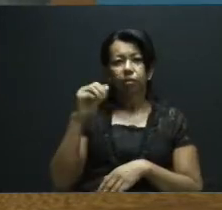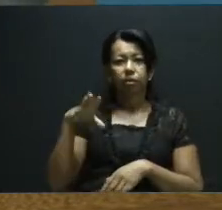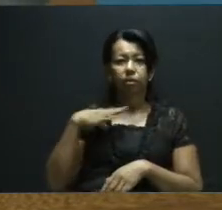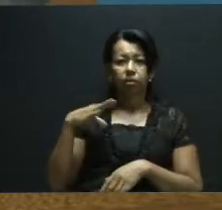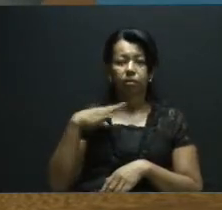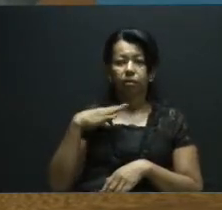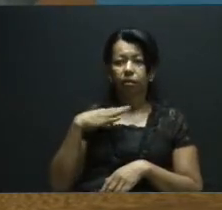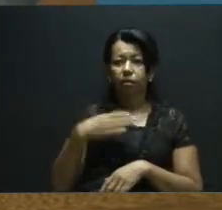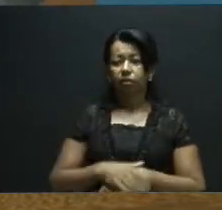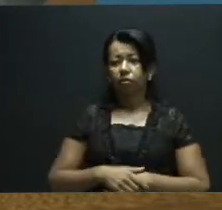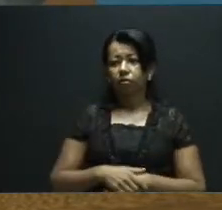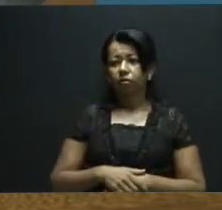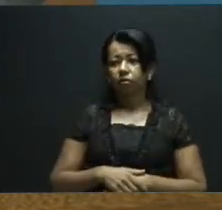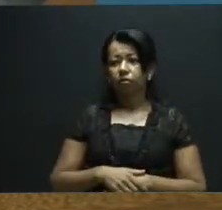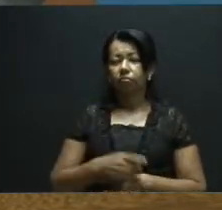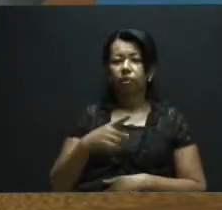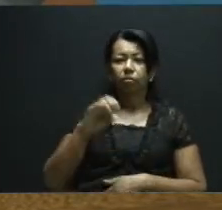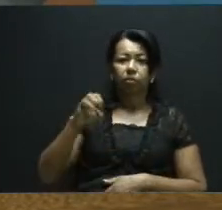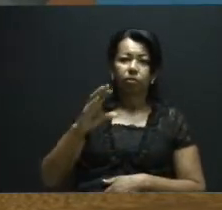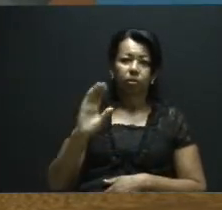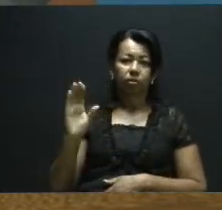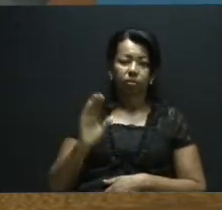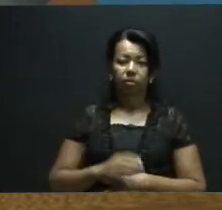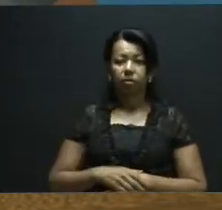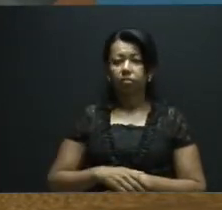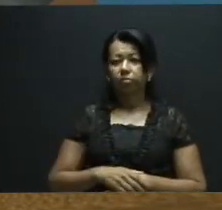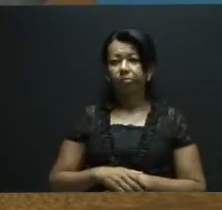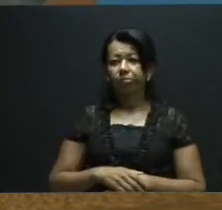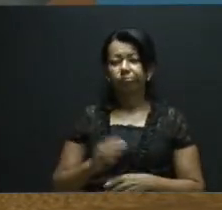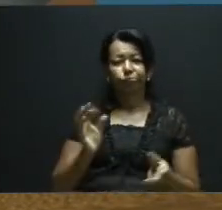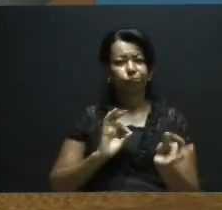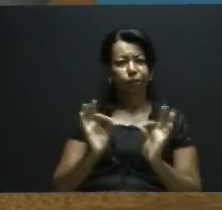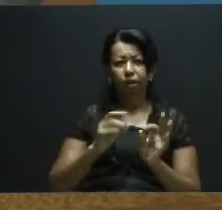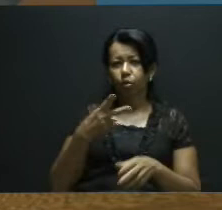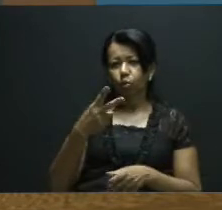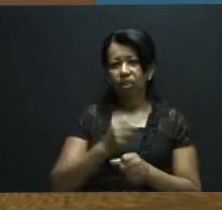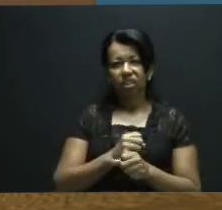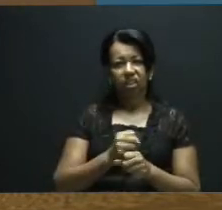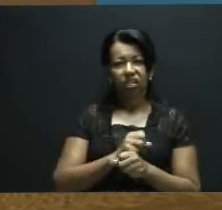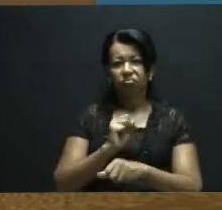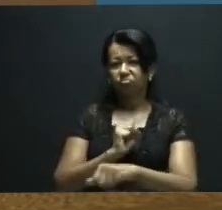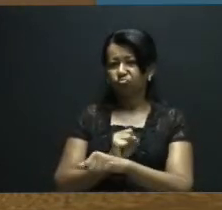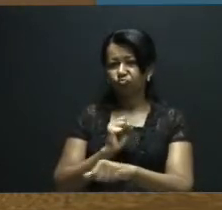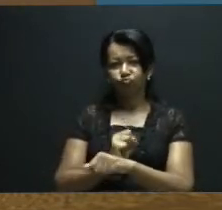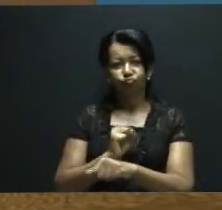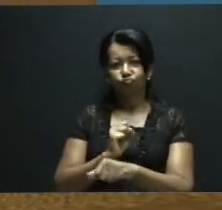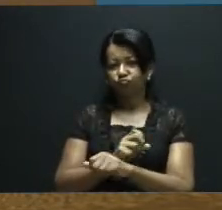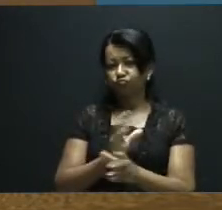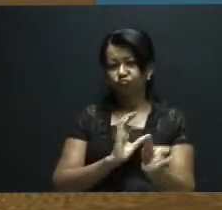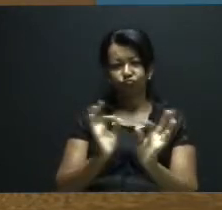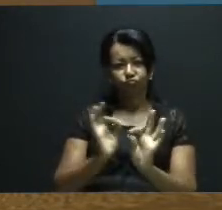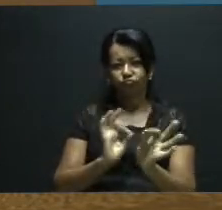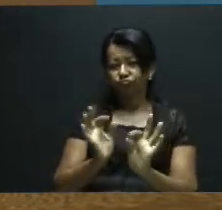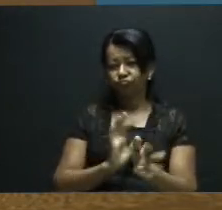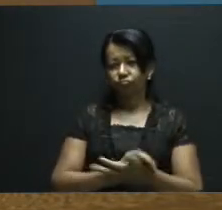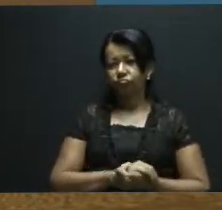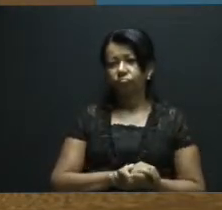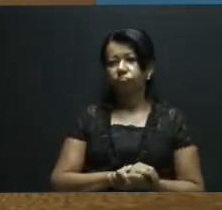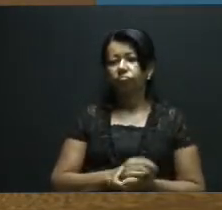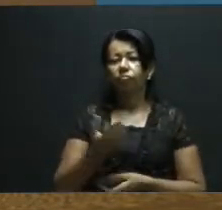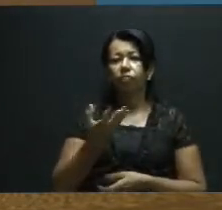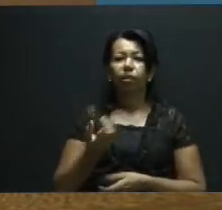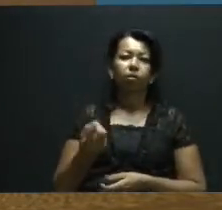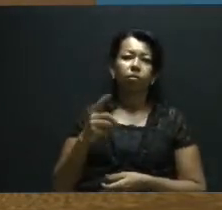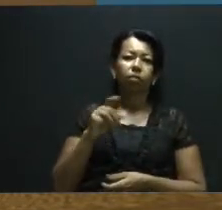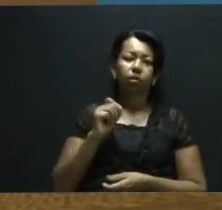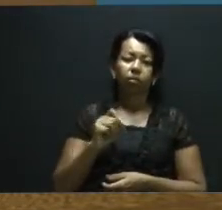principalmente nosso casqueiro facções lá infelizmente há dois anos procura mas eu quero aqui